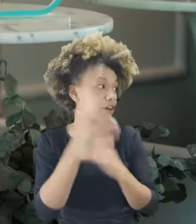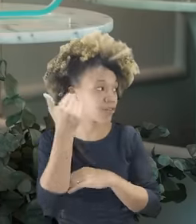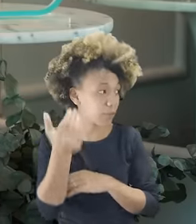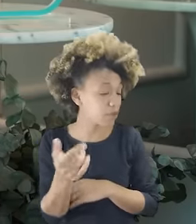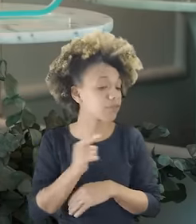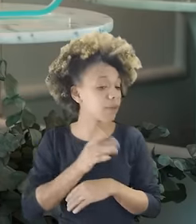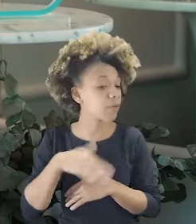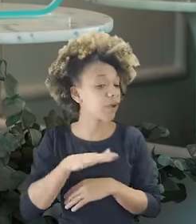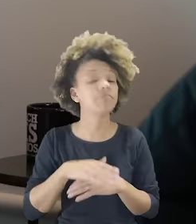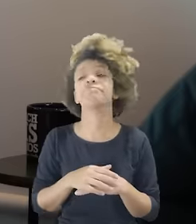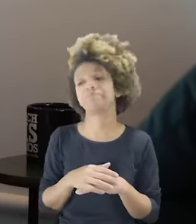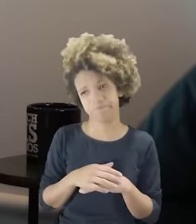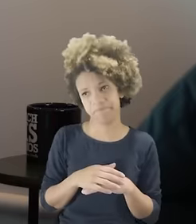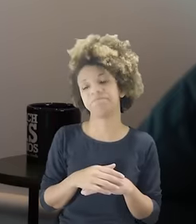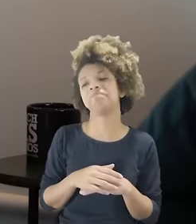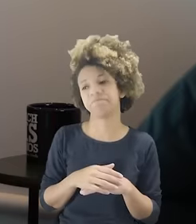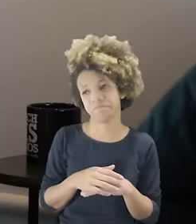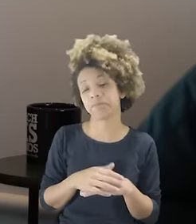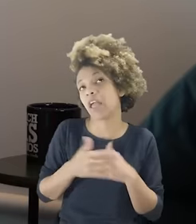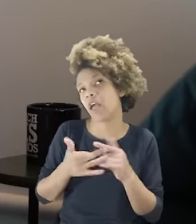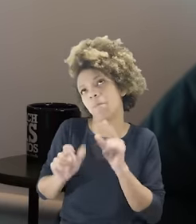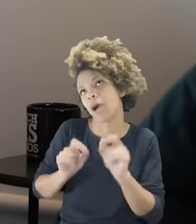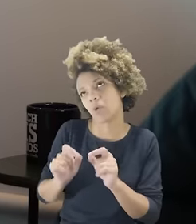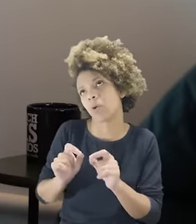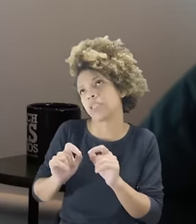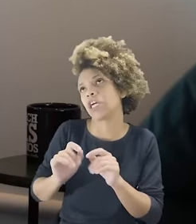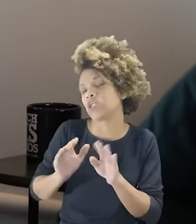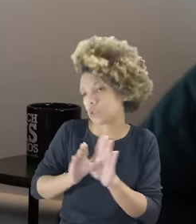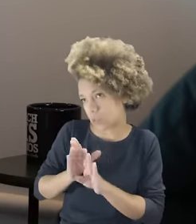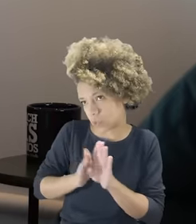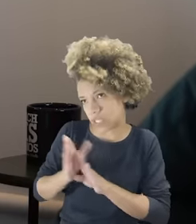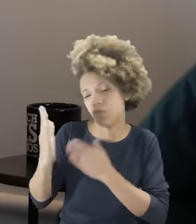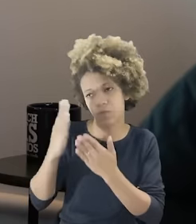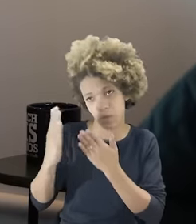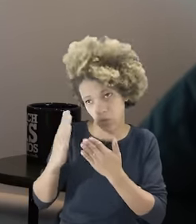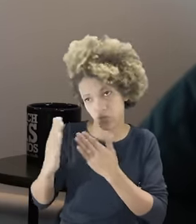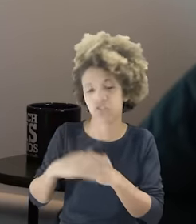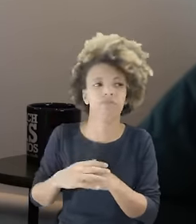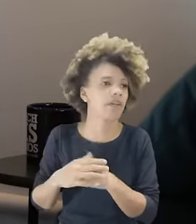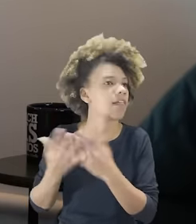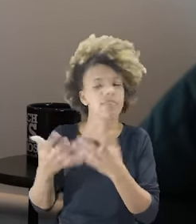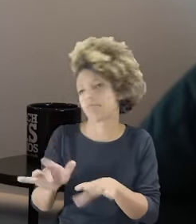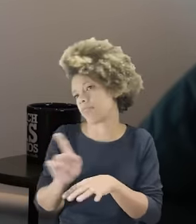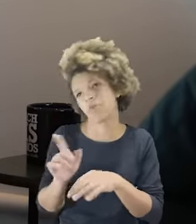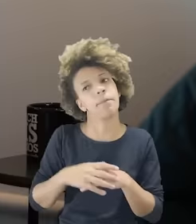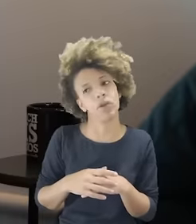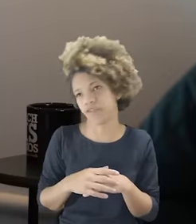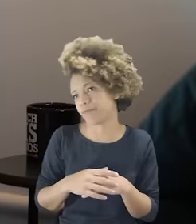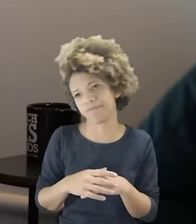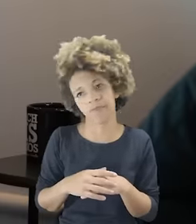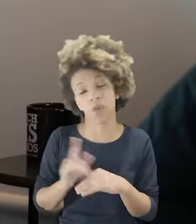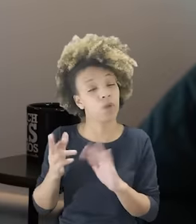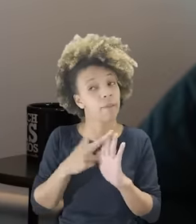famosos que tem por aí E é uma coisa que eu conselho mesmo de Psicologia ele não aprova mas assim